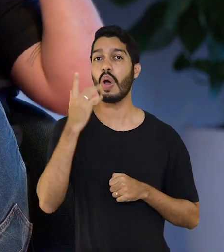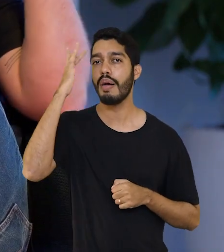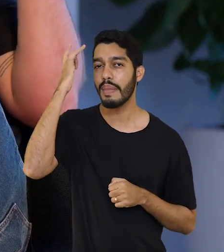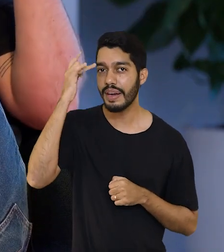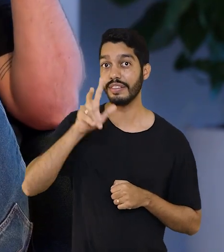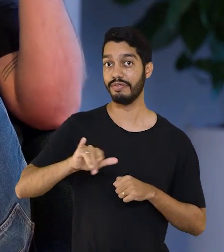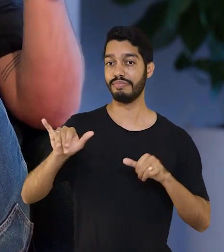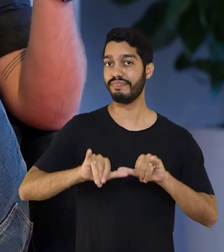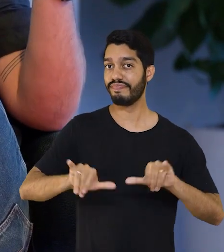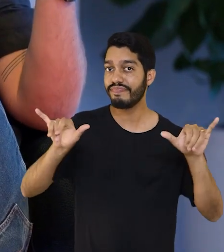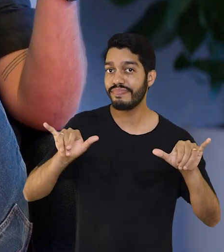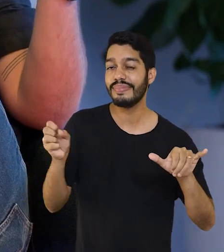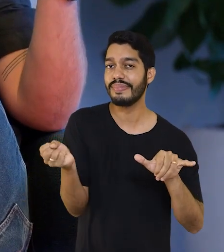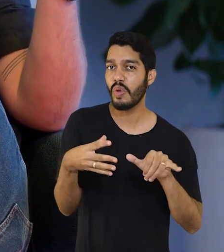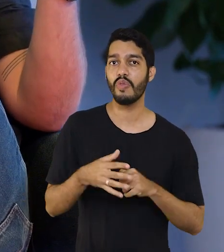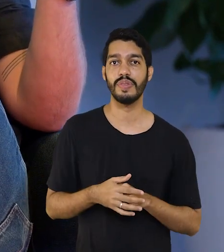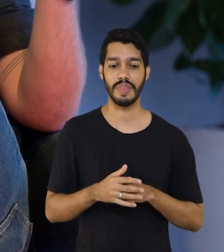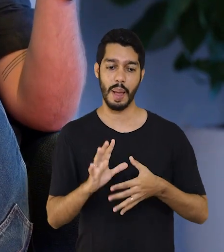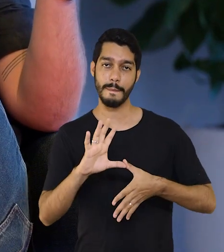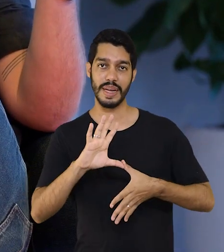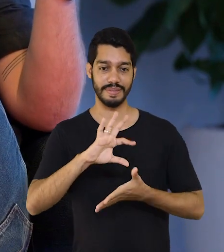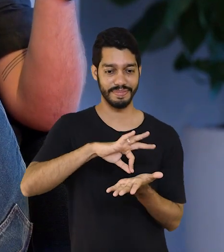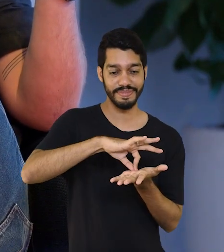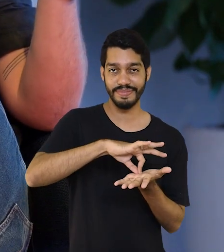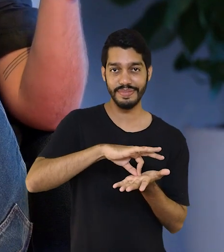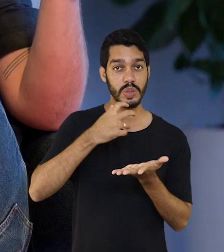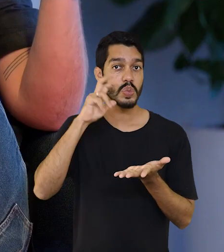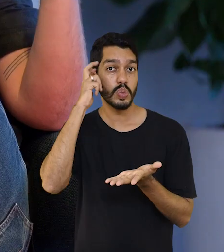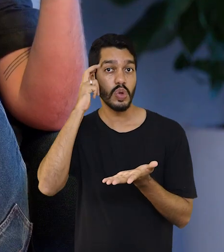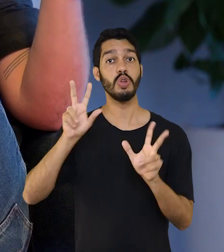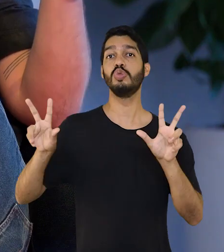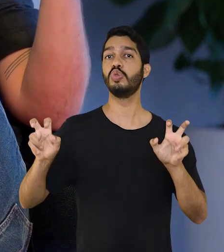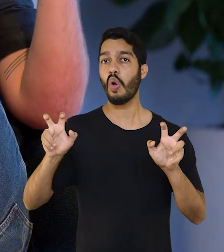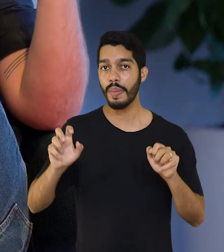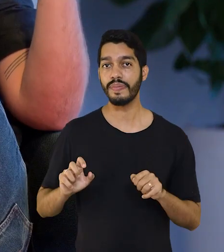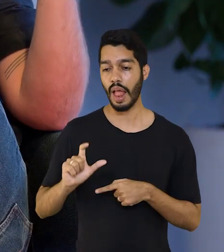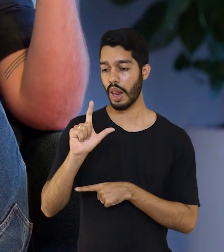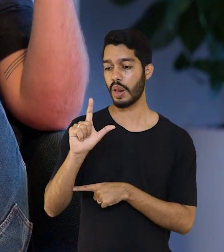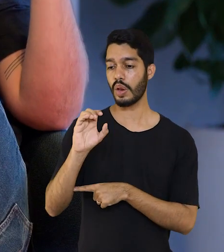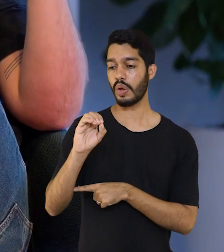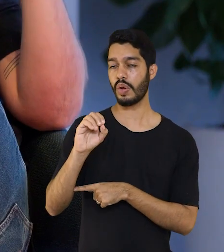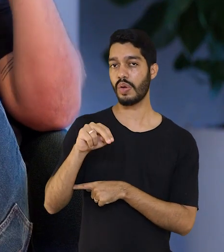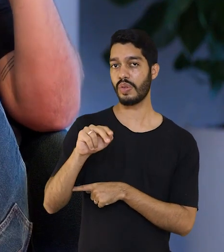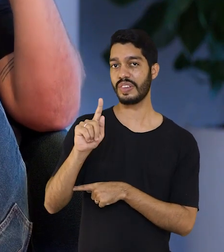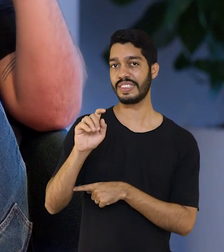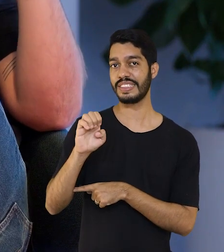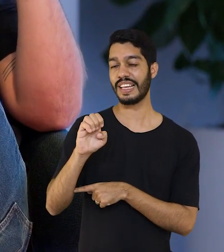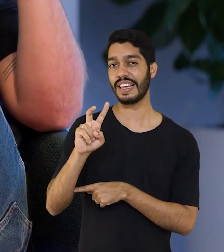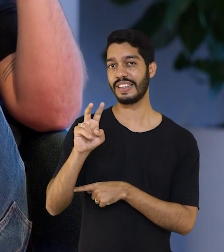vocês. Até a gente vai lançar amanhã, se eu não me engano, um mapeamento cultural sobre o